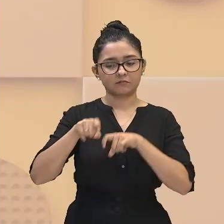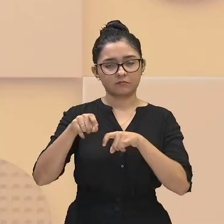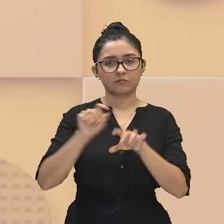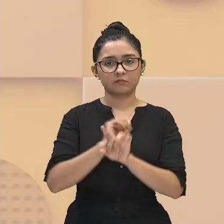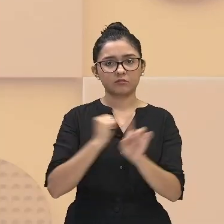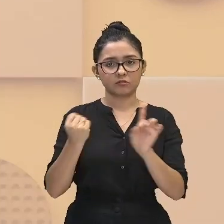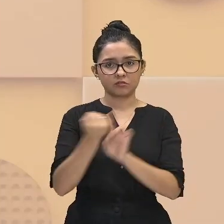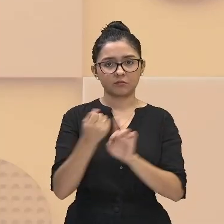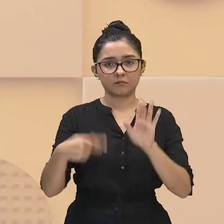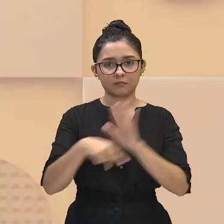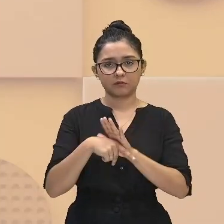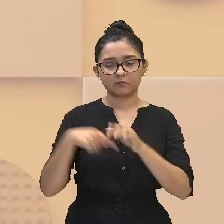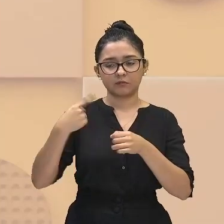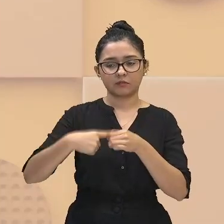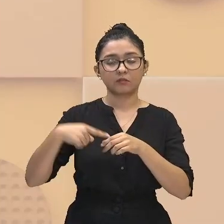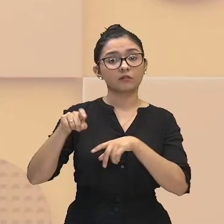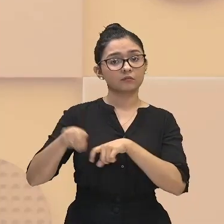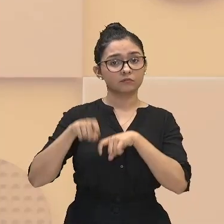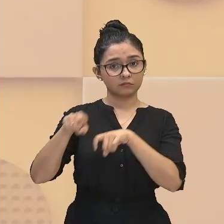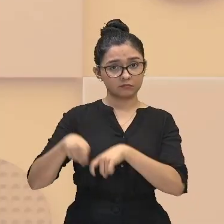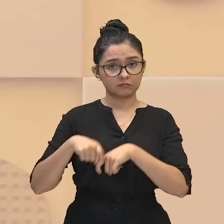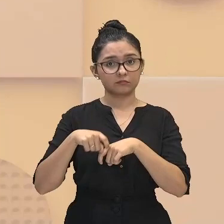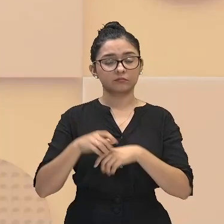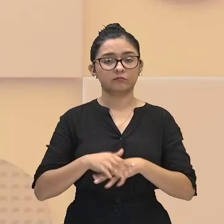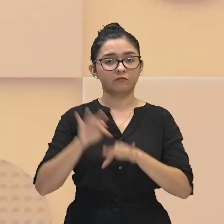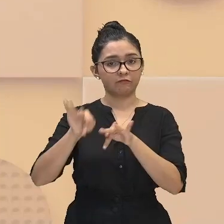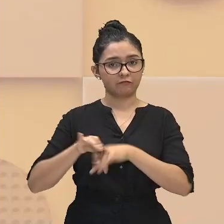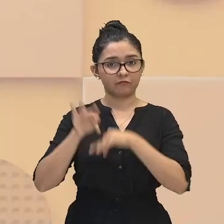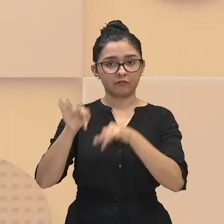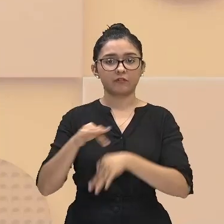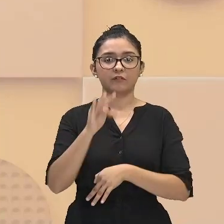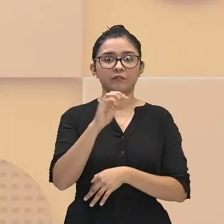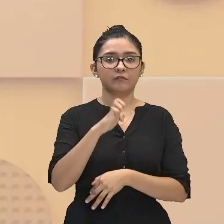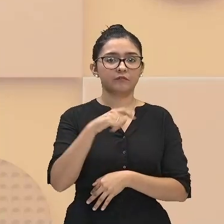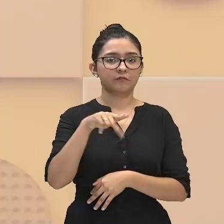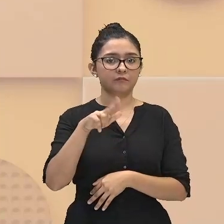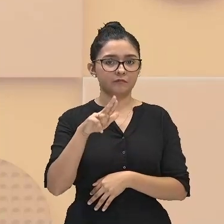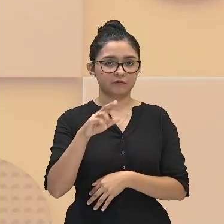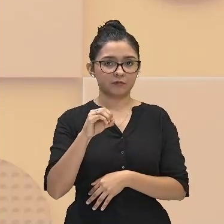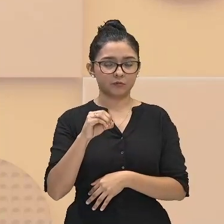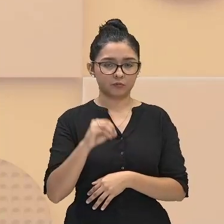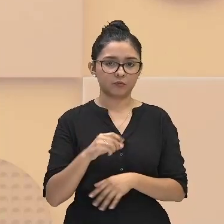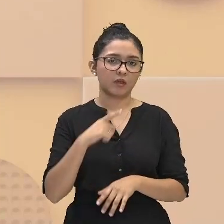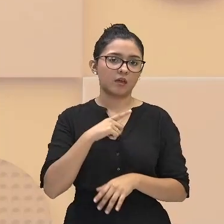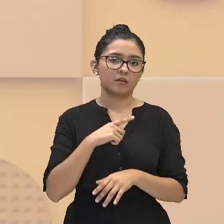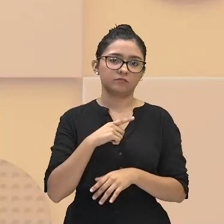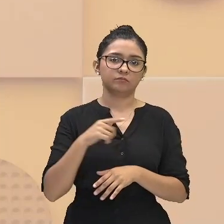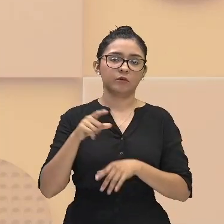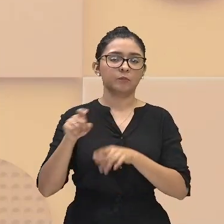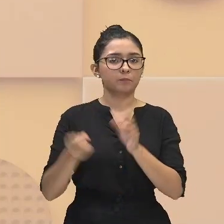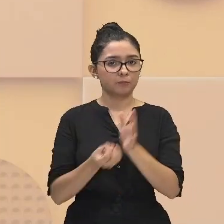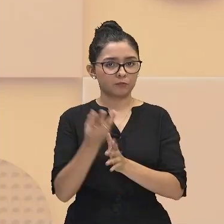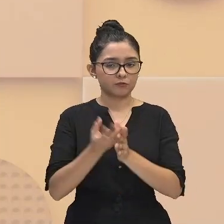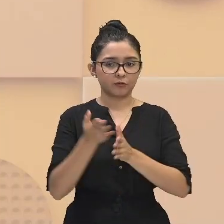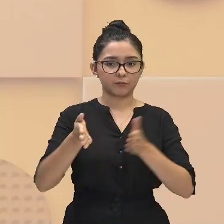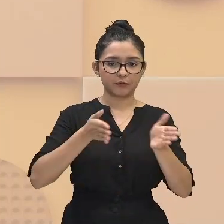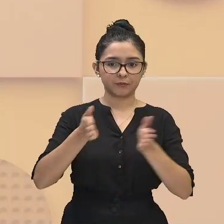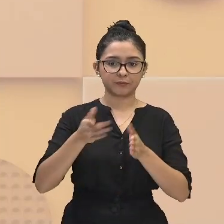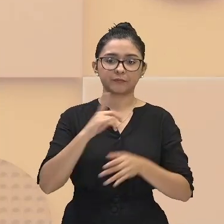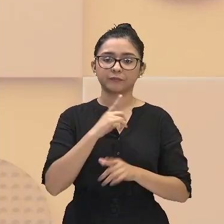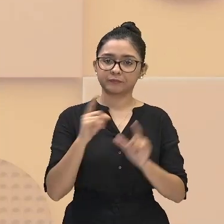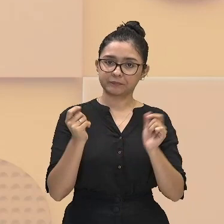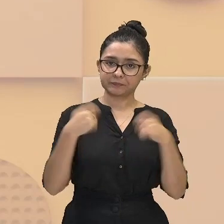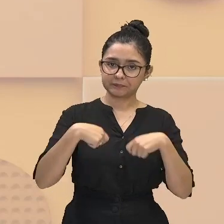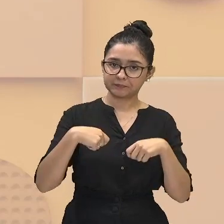sociedade ruralizada que vivia nos feudos. O feudo era a unidade de produção do feudalismo. Então, sim, vão produzir